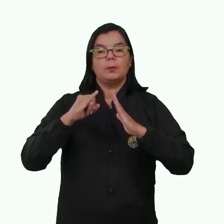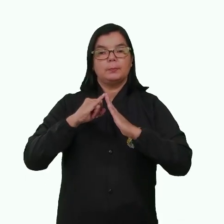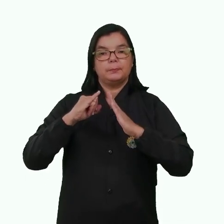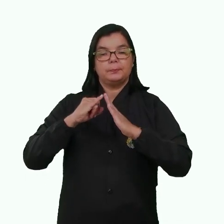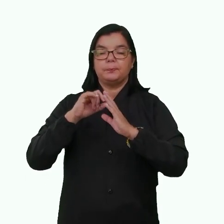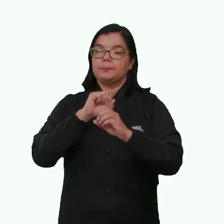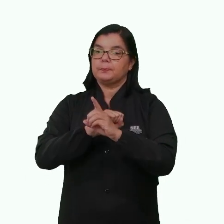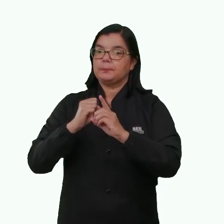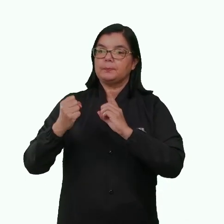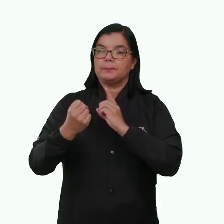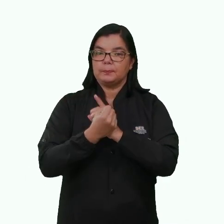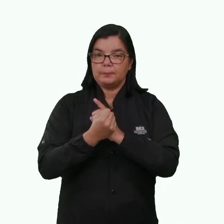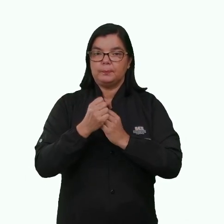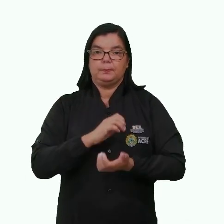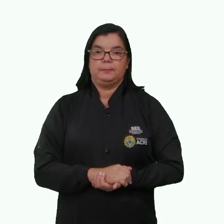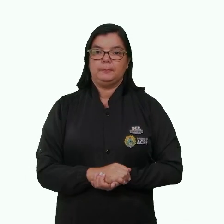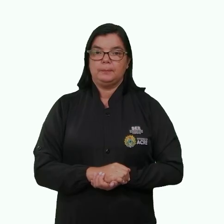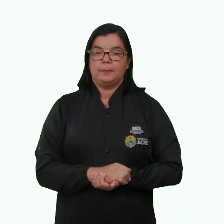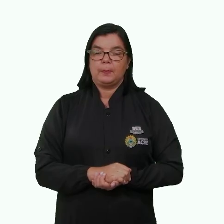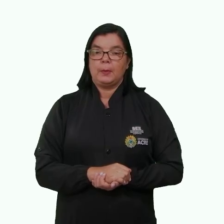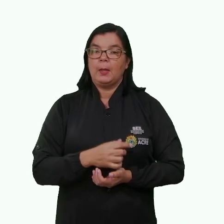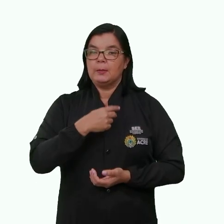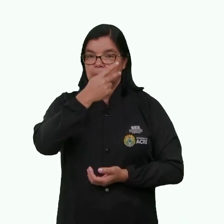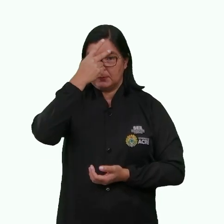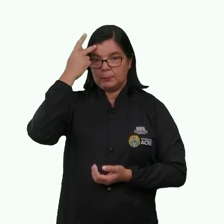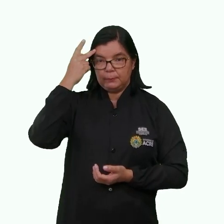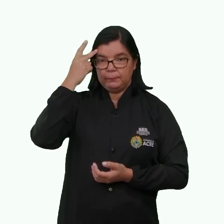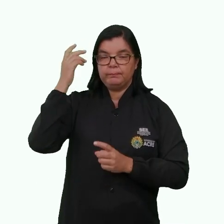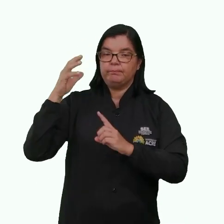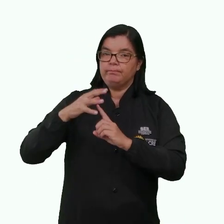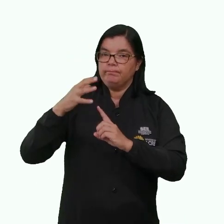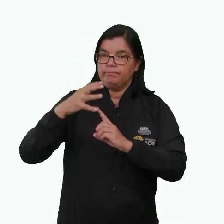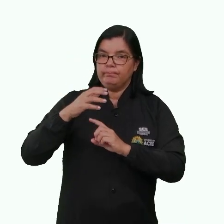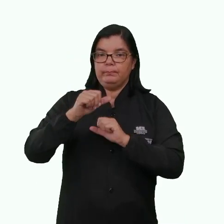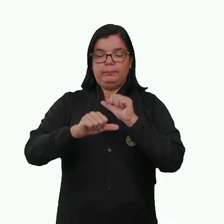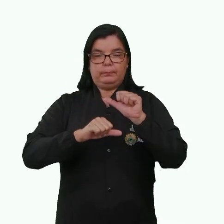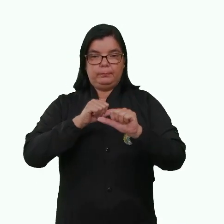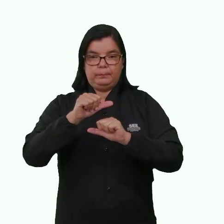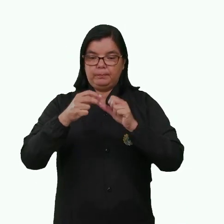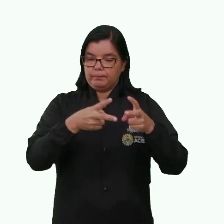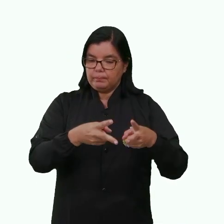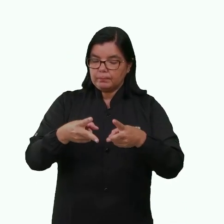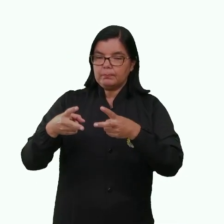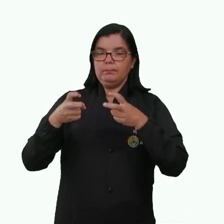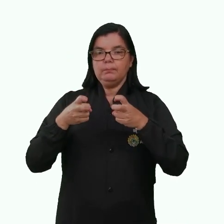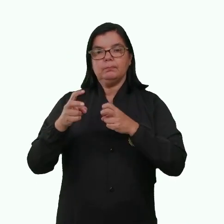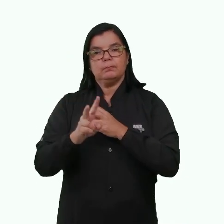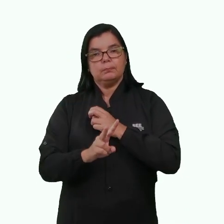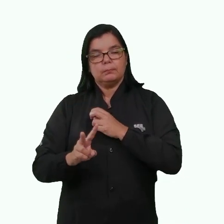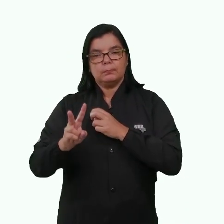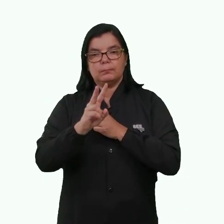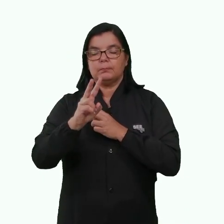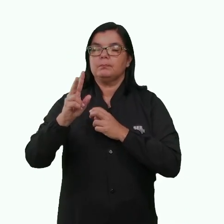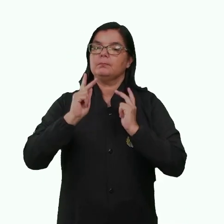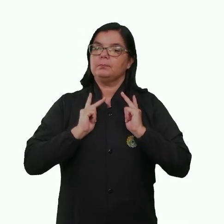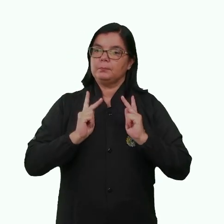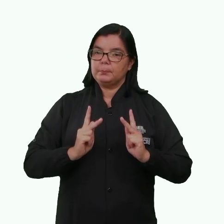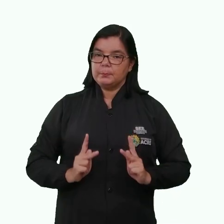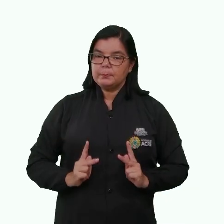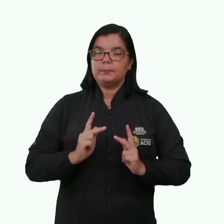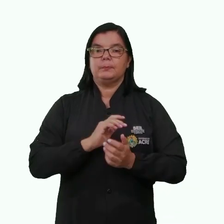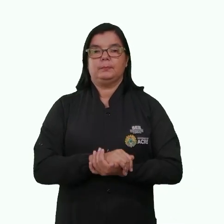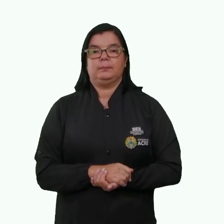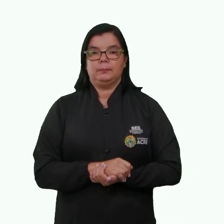instituições sociais. Esses agentes moldam nossas percepções, valores e